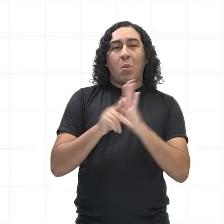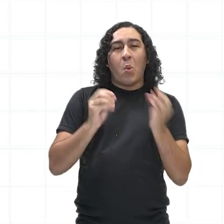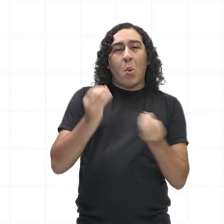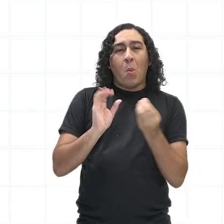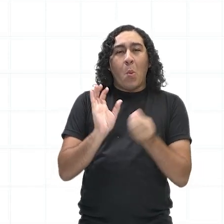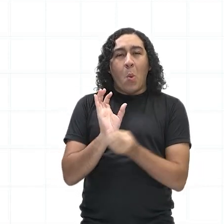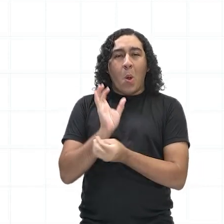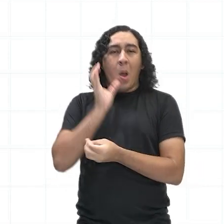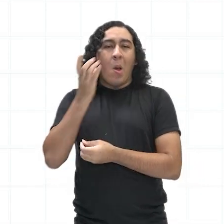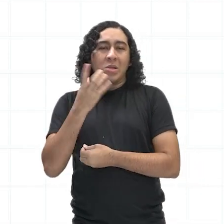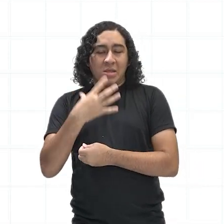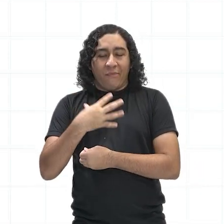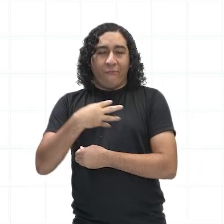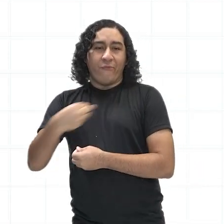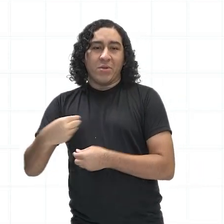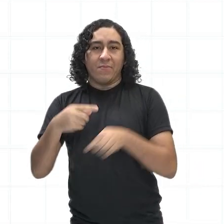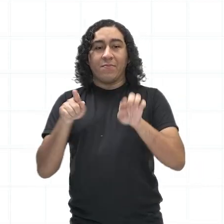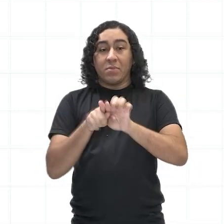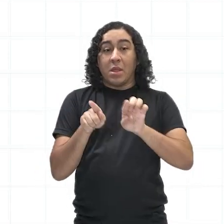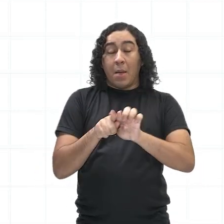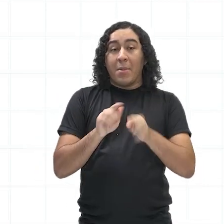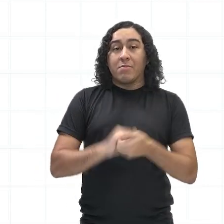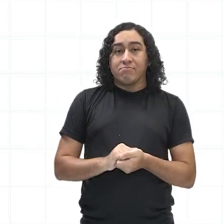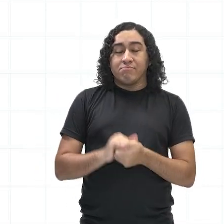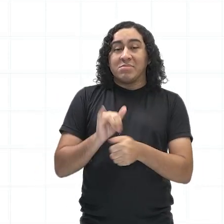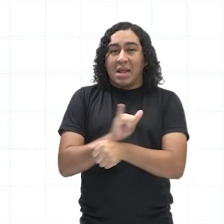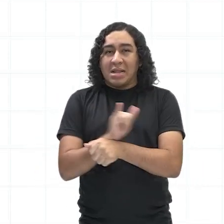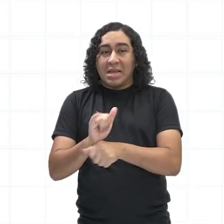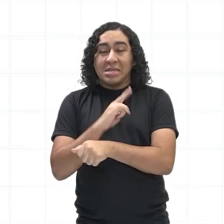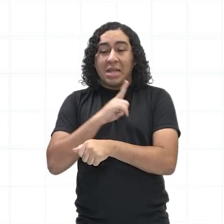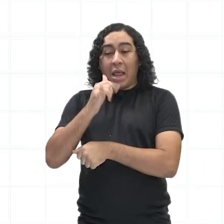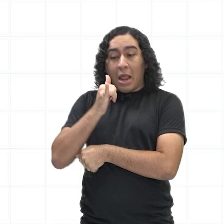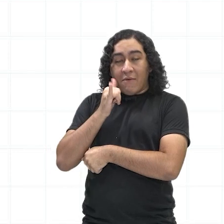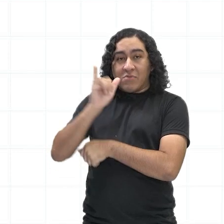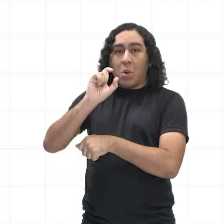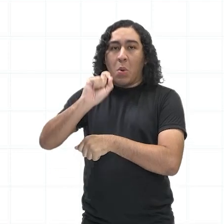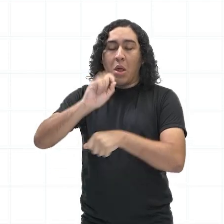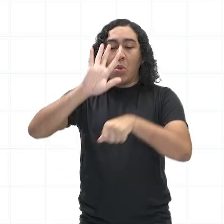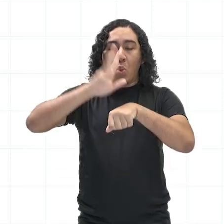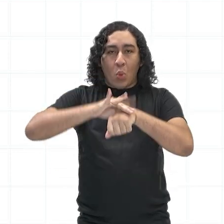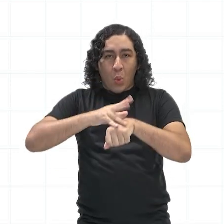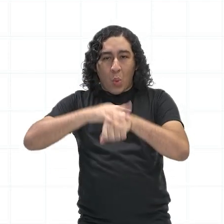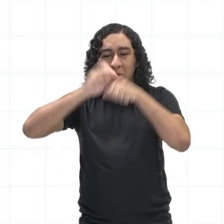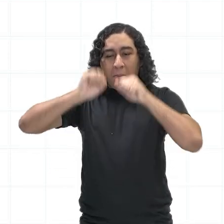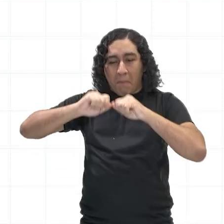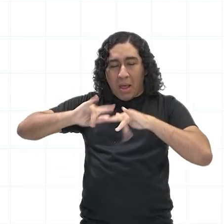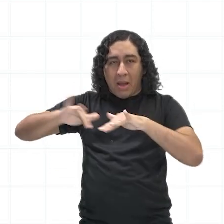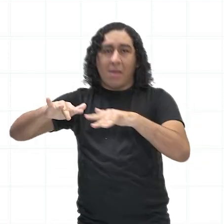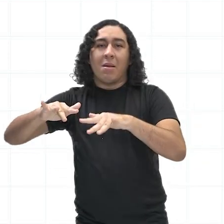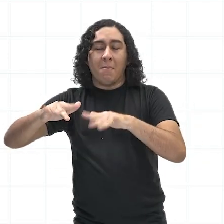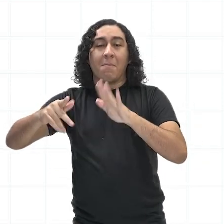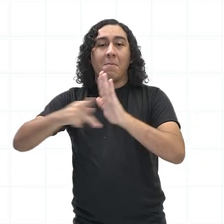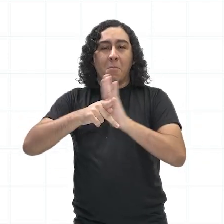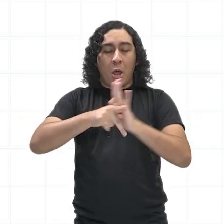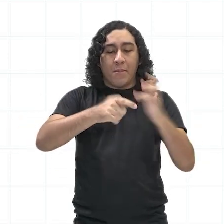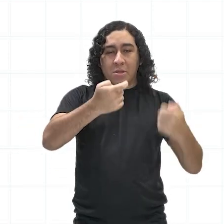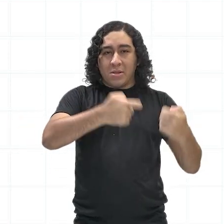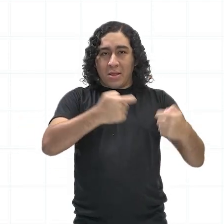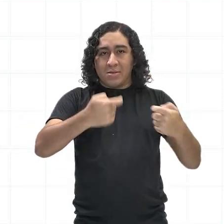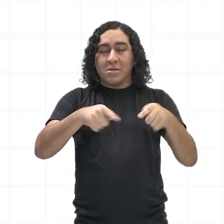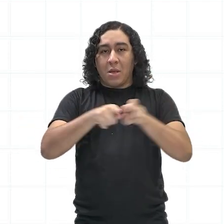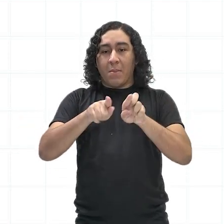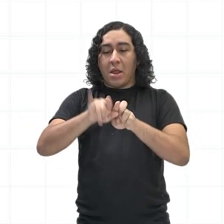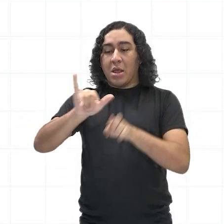reprodutivos e no detalhamento métodos contraceptivos que impedem a disseminação de infecções sexualmente transmissíveis,